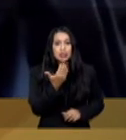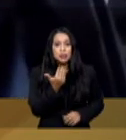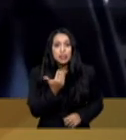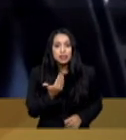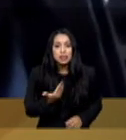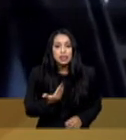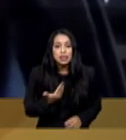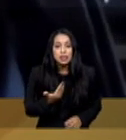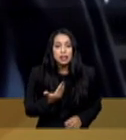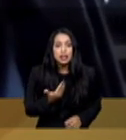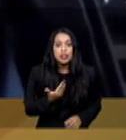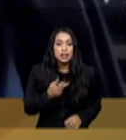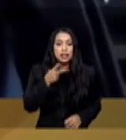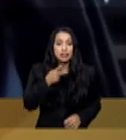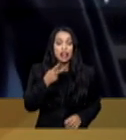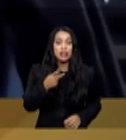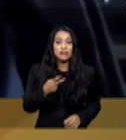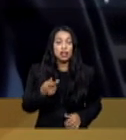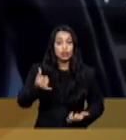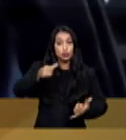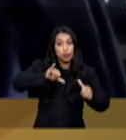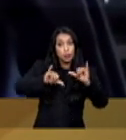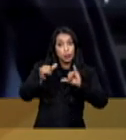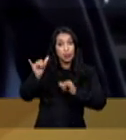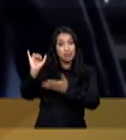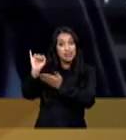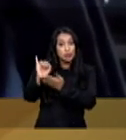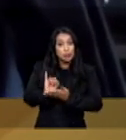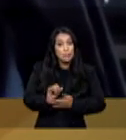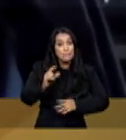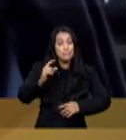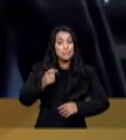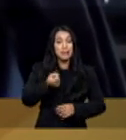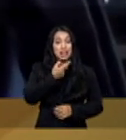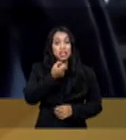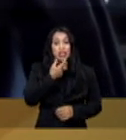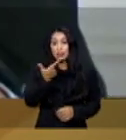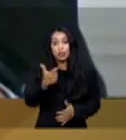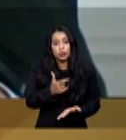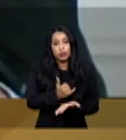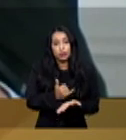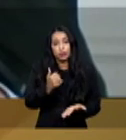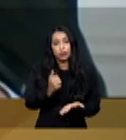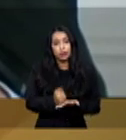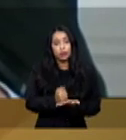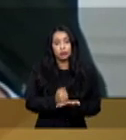estamos falando de importação de medicamento sem registro. Previsão do artigo